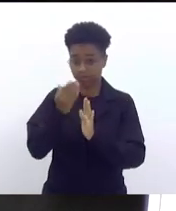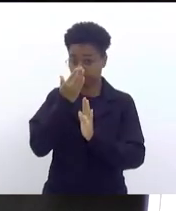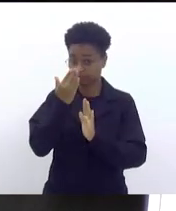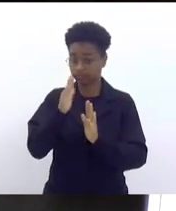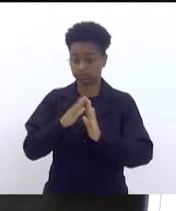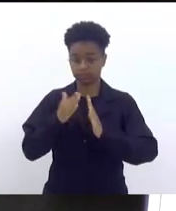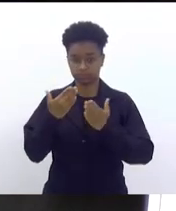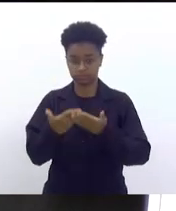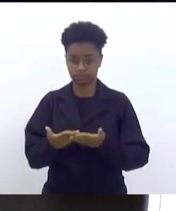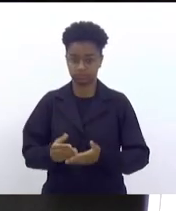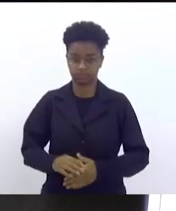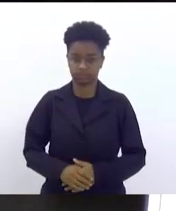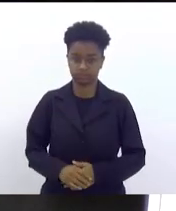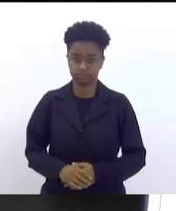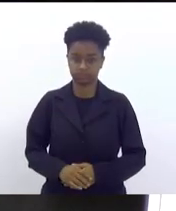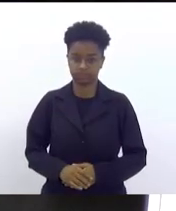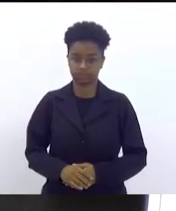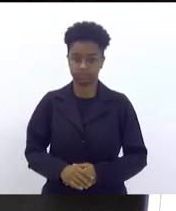escola